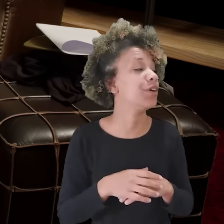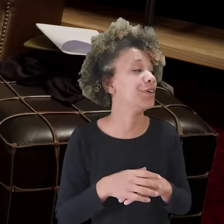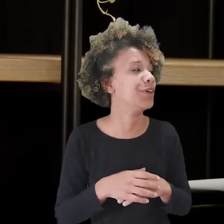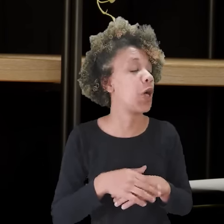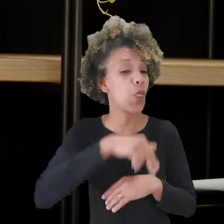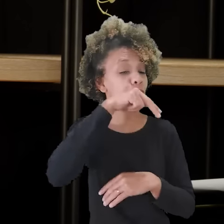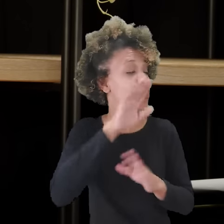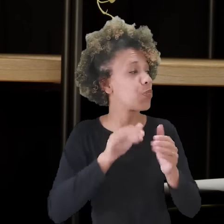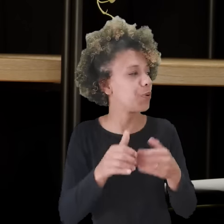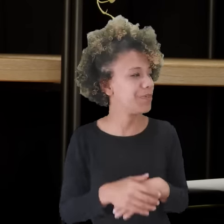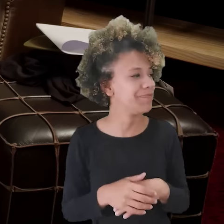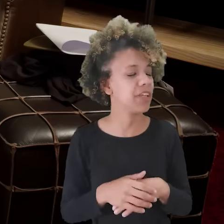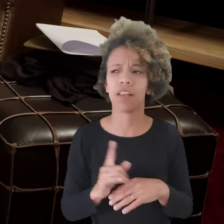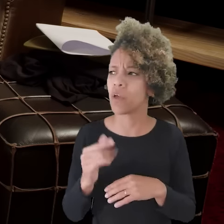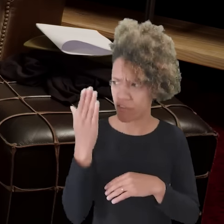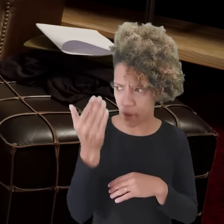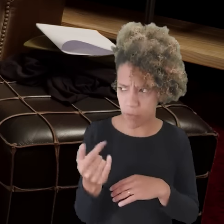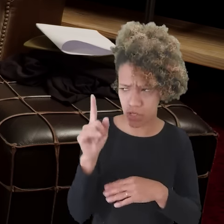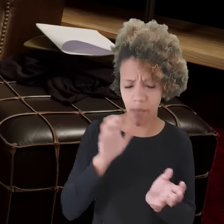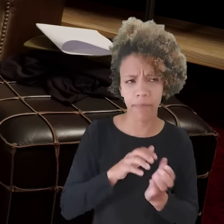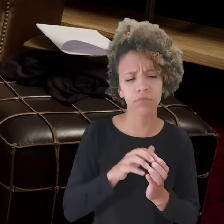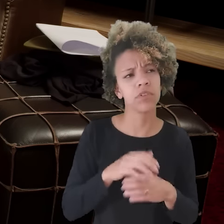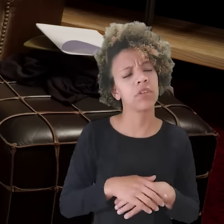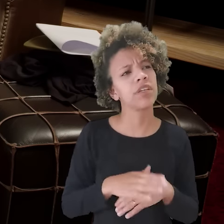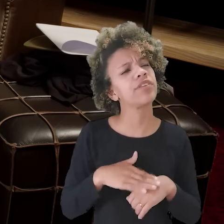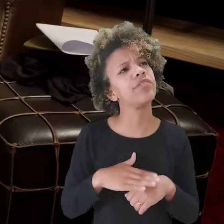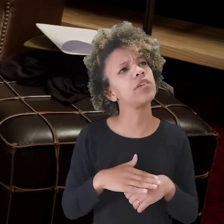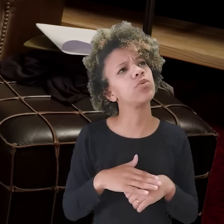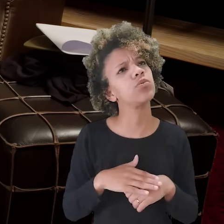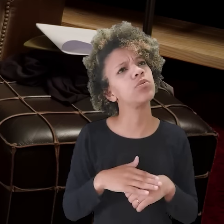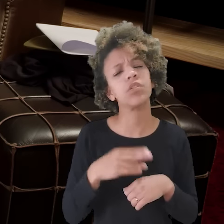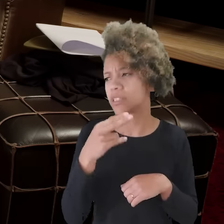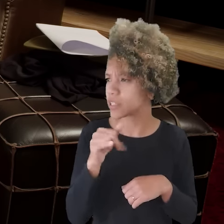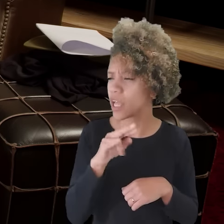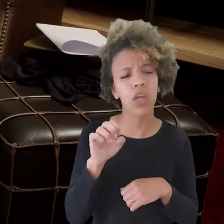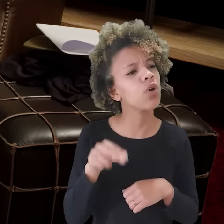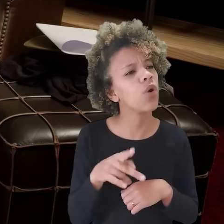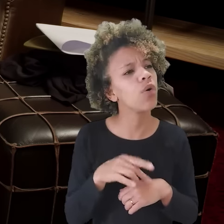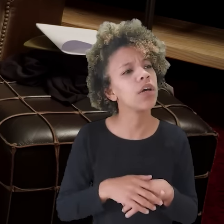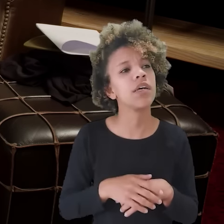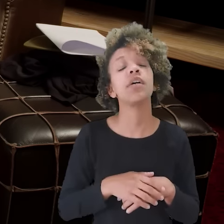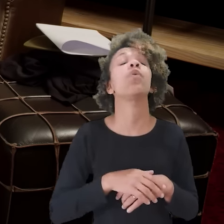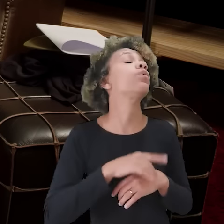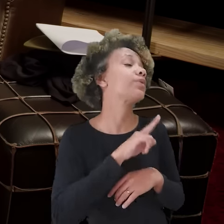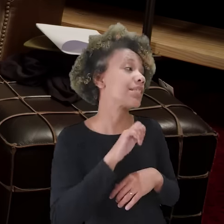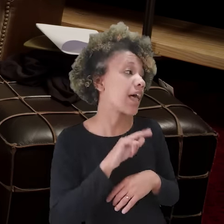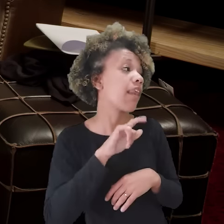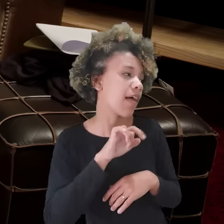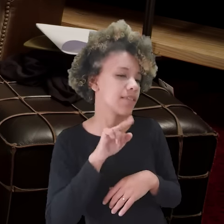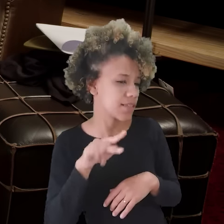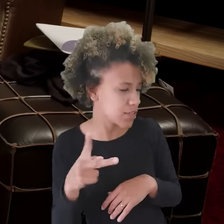Turma da Mônica lá em Pernambuco que faz o nairona O